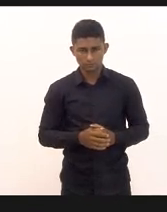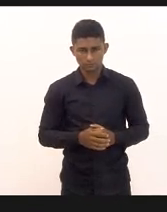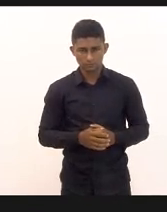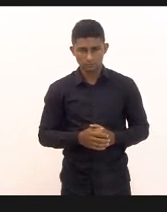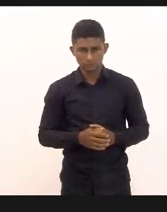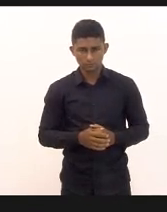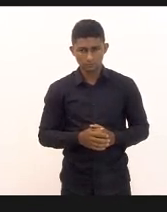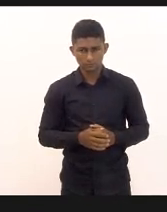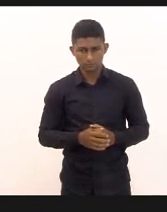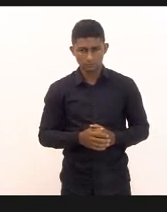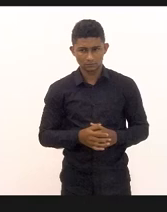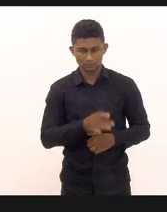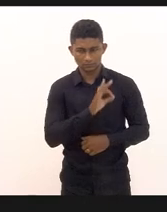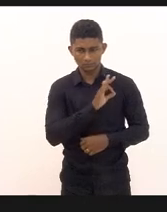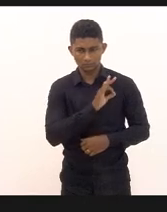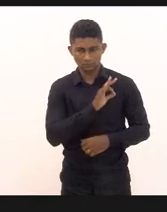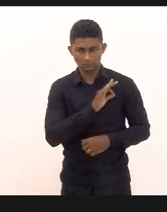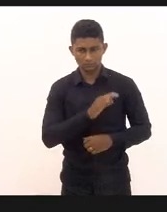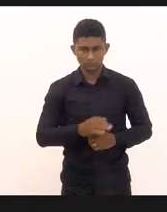militares.